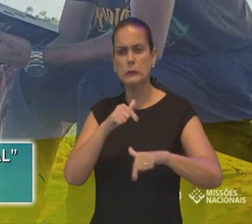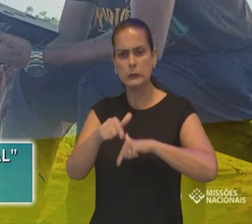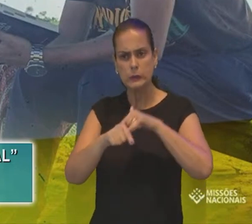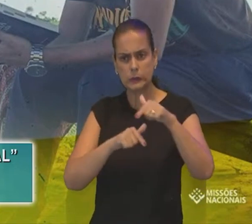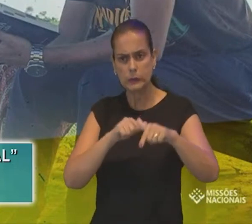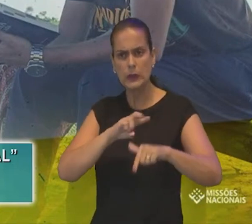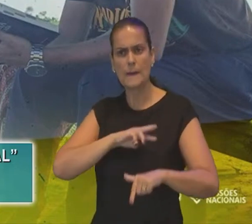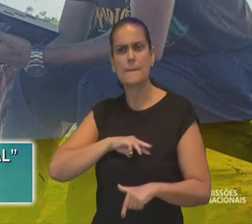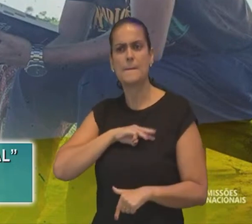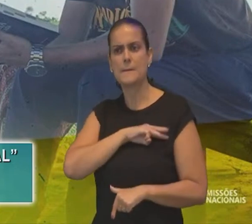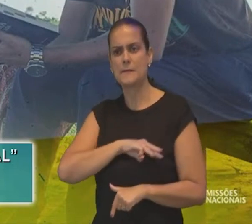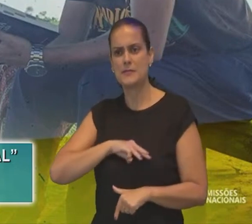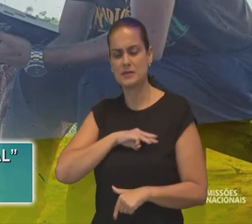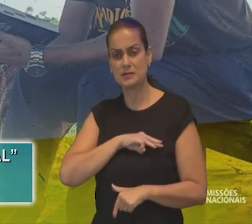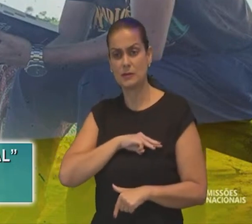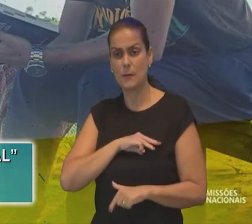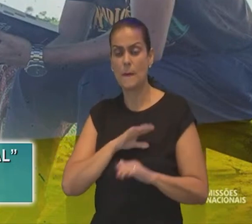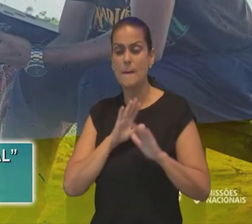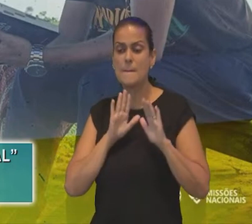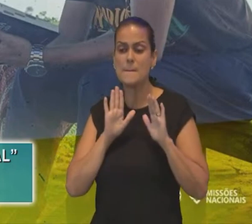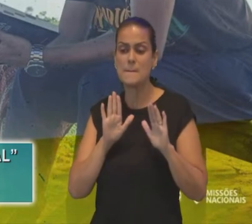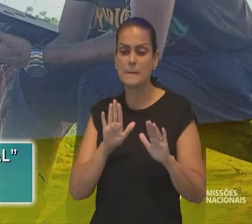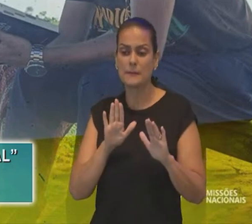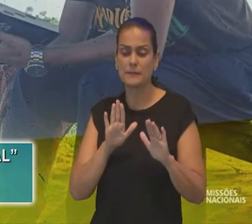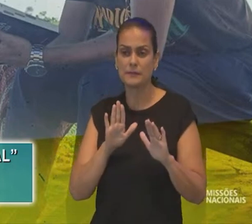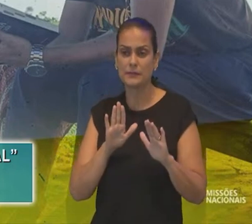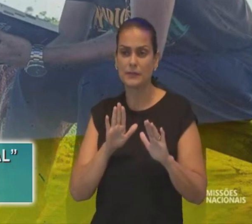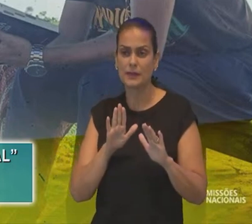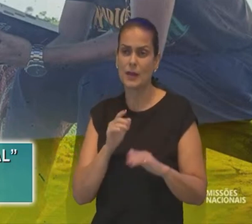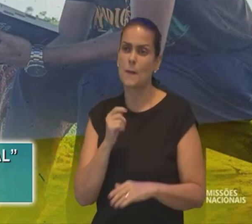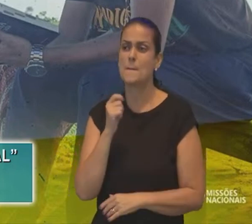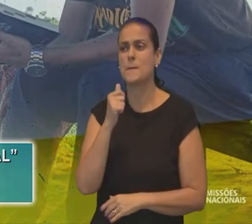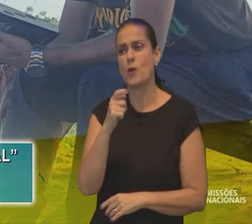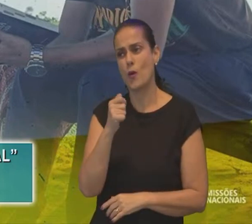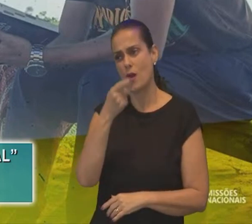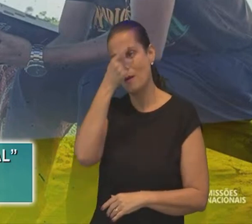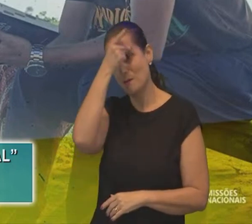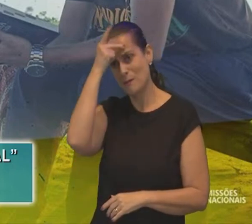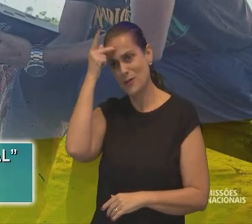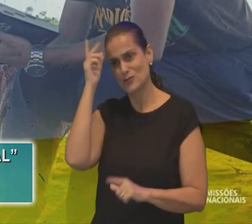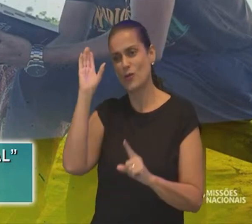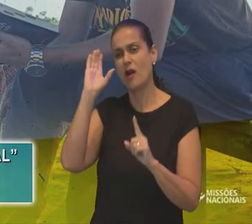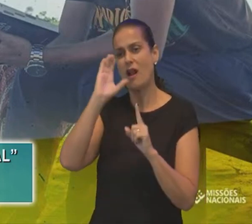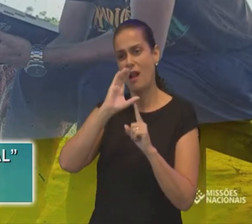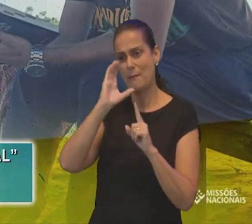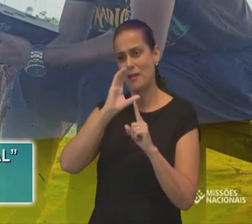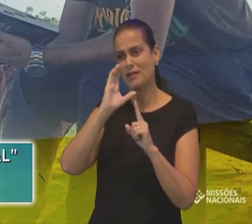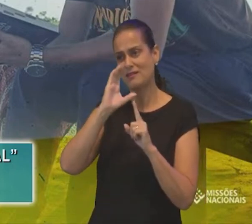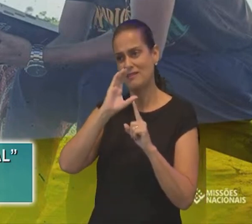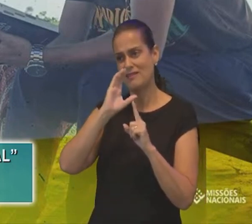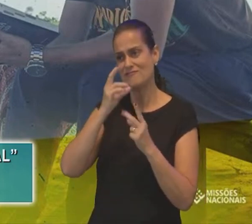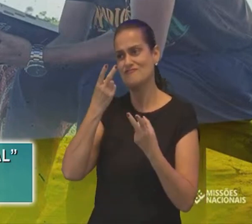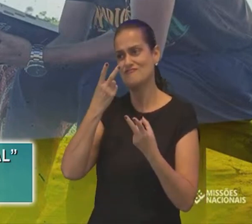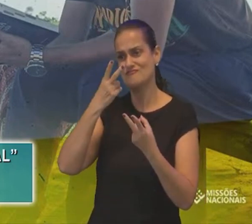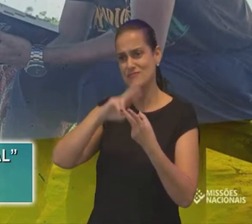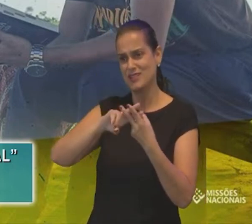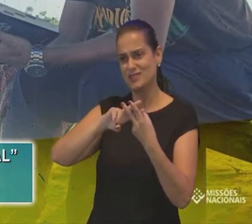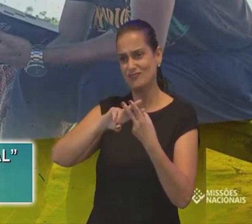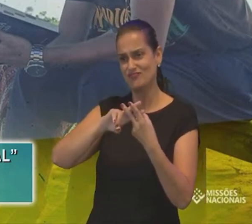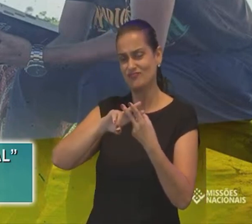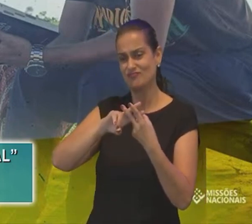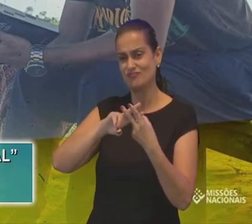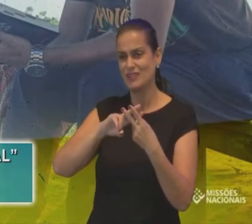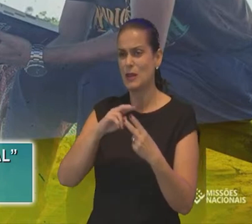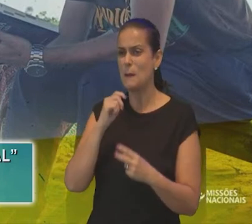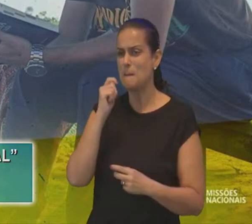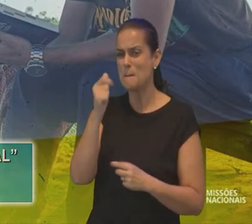Nacionais, mas somos poucos na área da capelania prisional. Desses 1.079